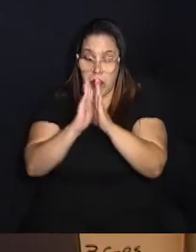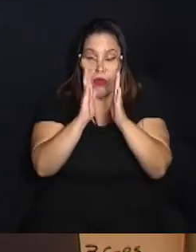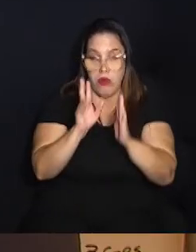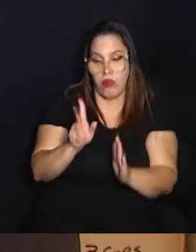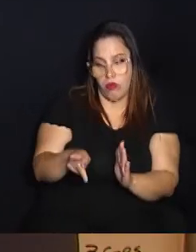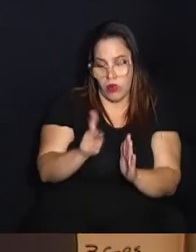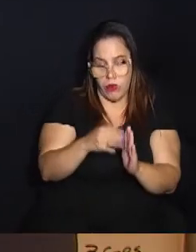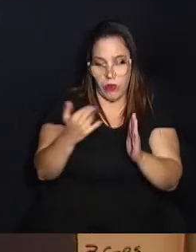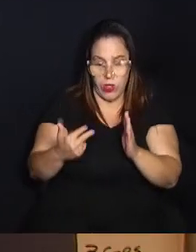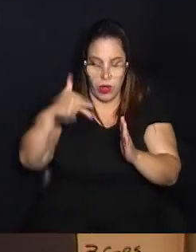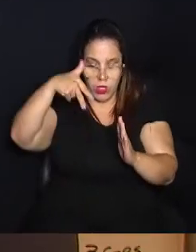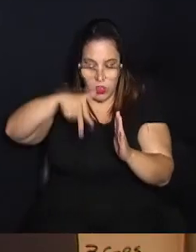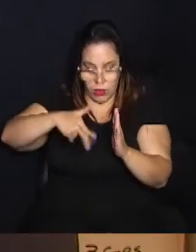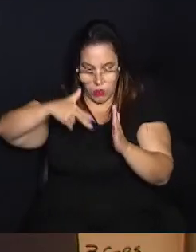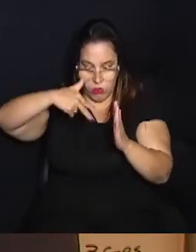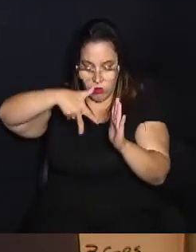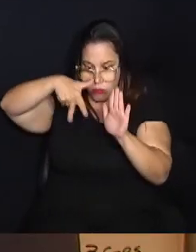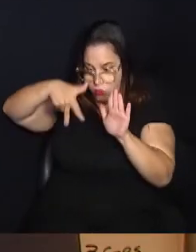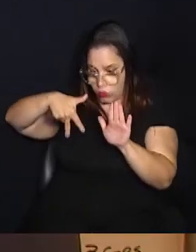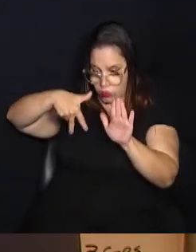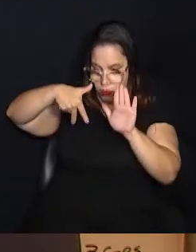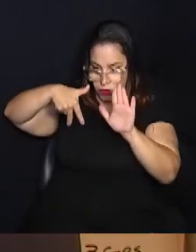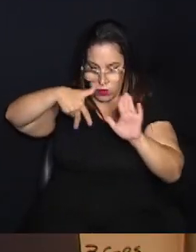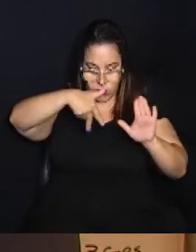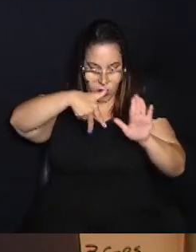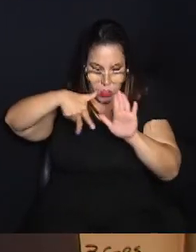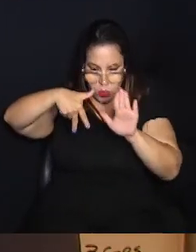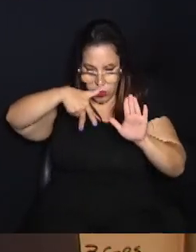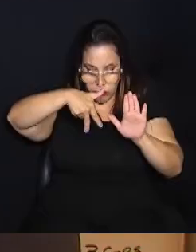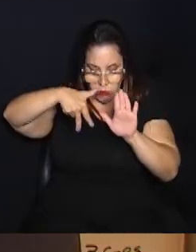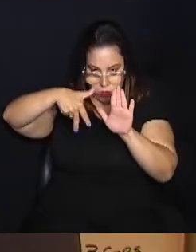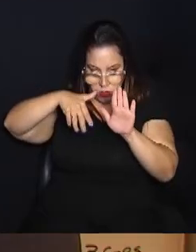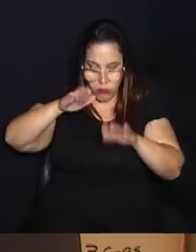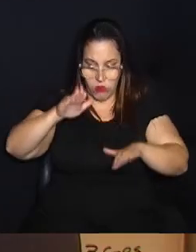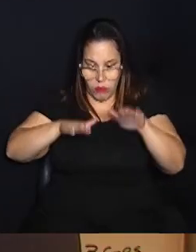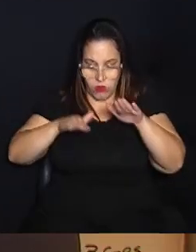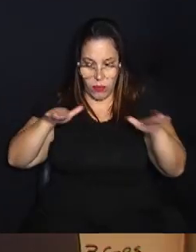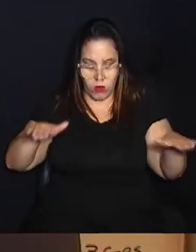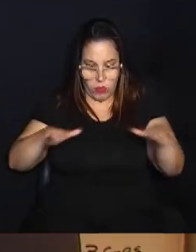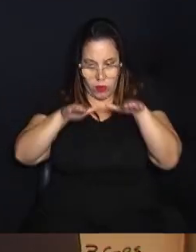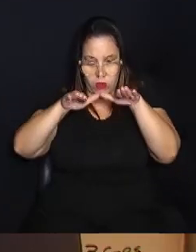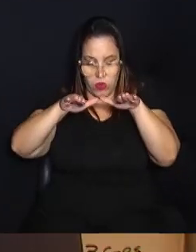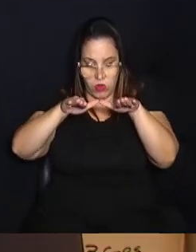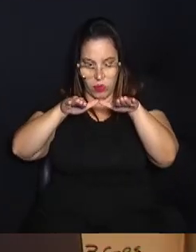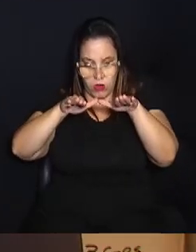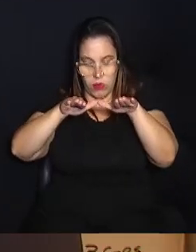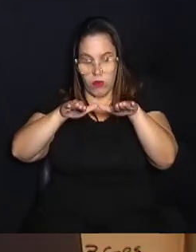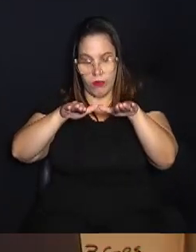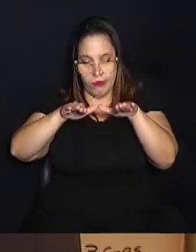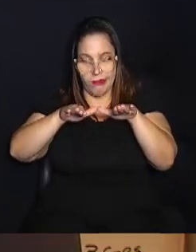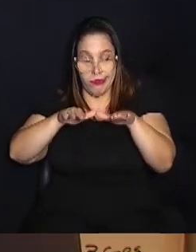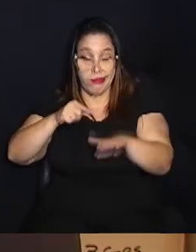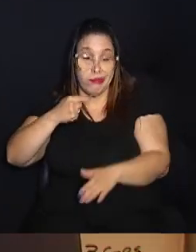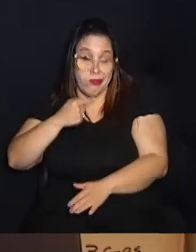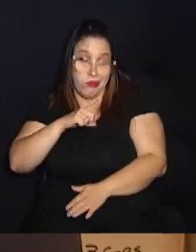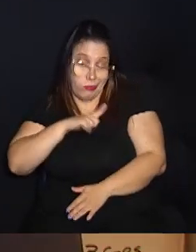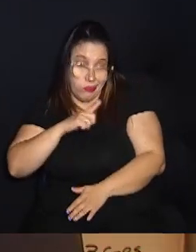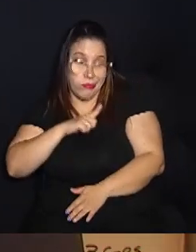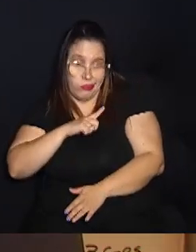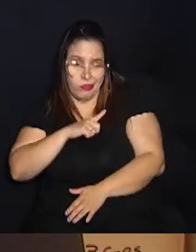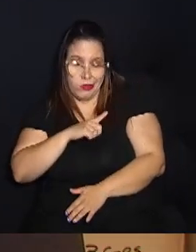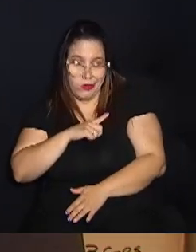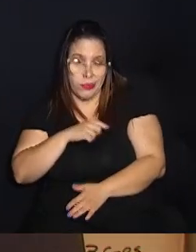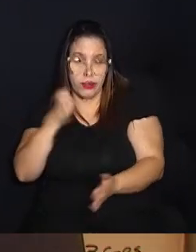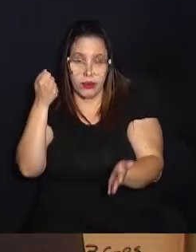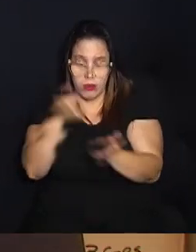o professor também se coloca no mesmo nível hierárquico que os estudantes. Então, a gente tem